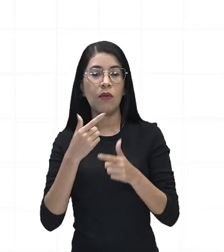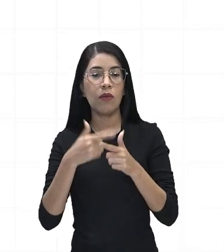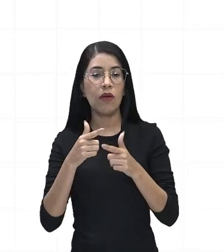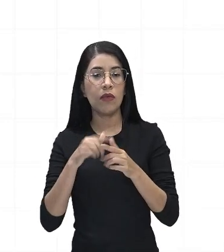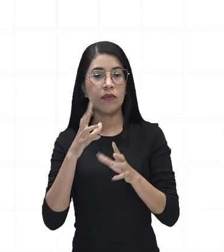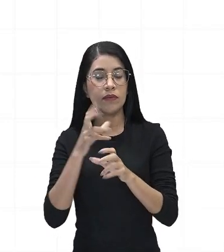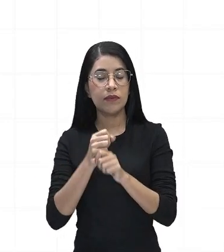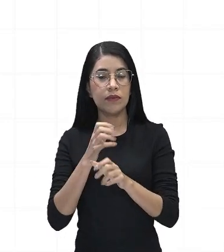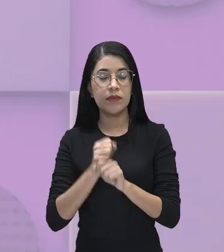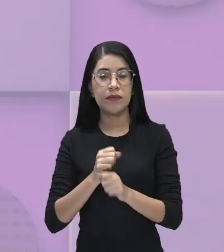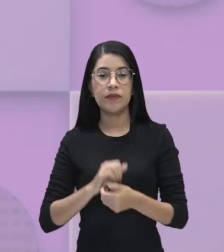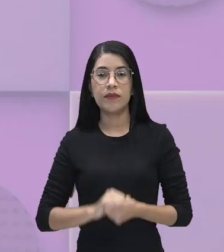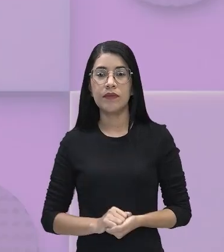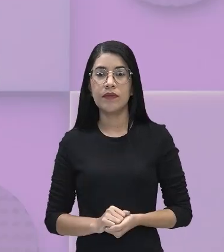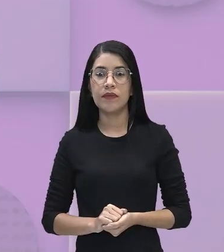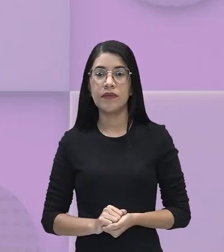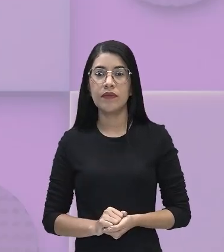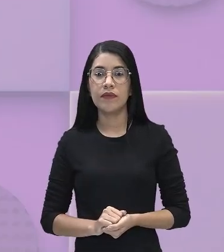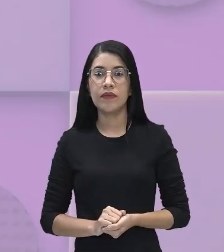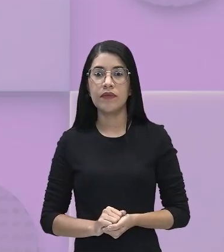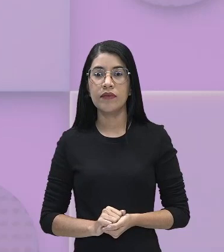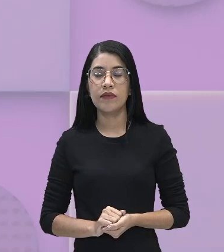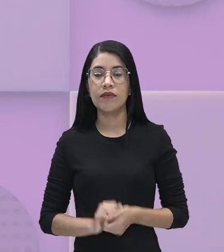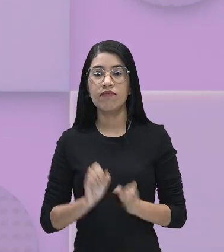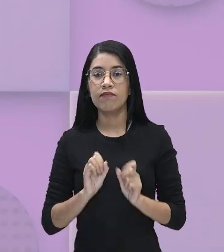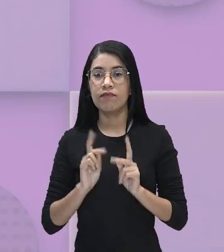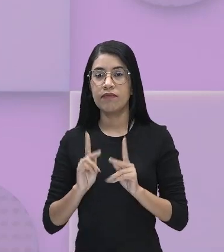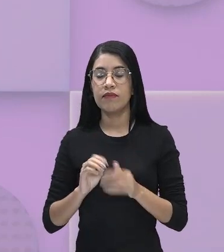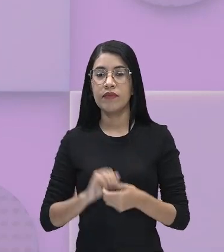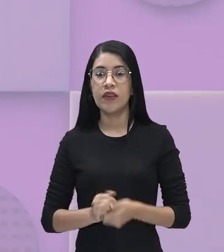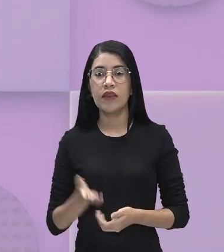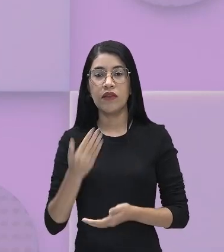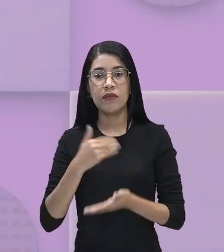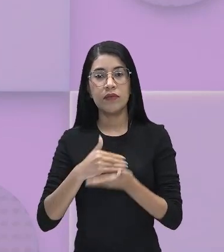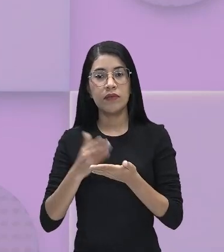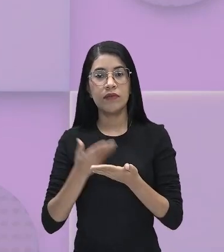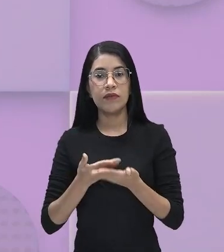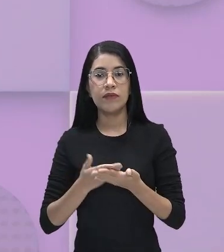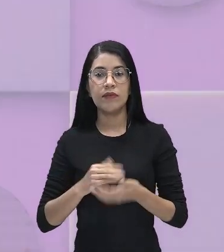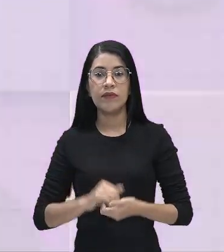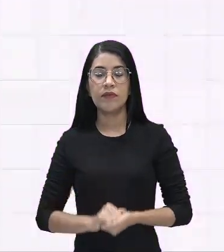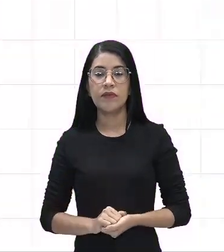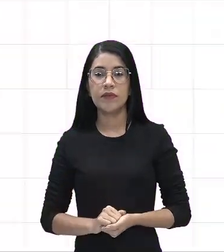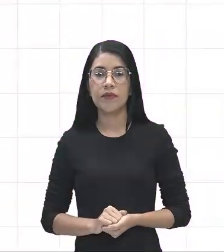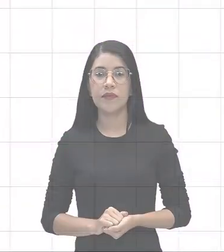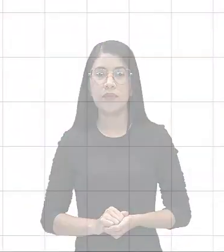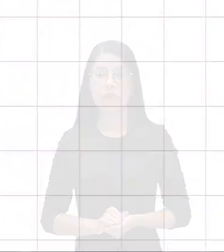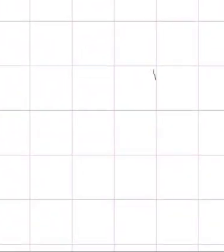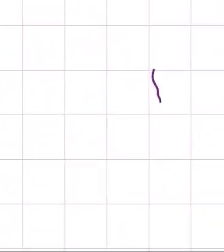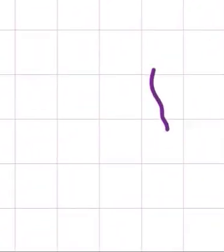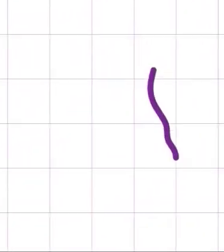de problemas. Muito bem, então vamos à nossa aula.